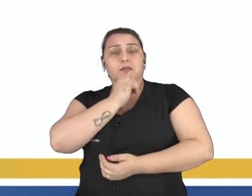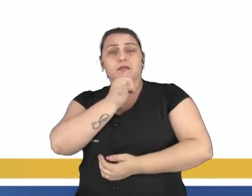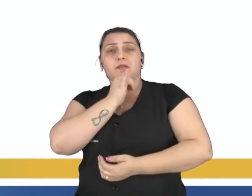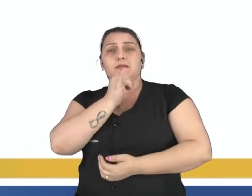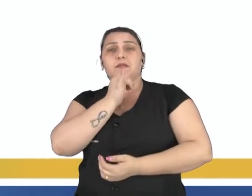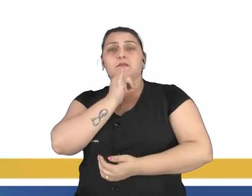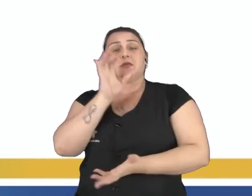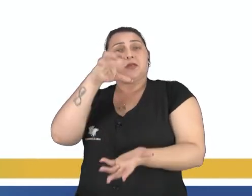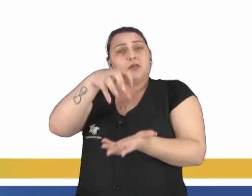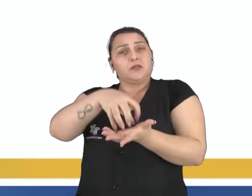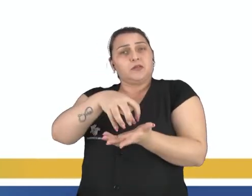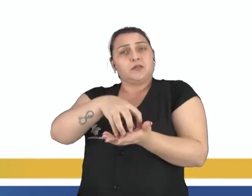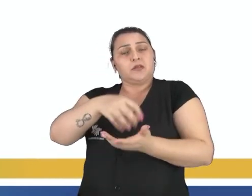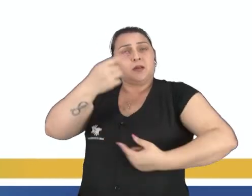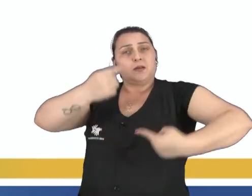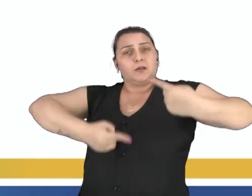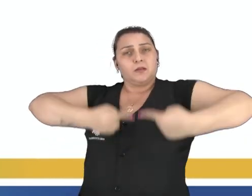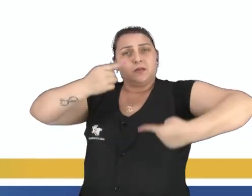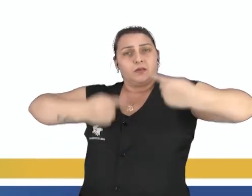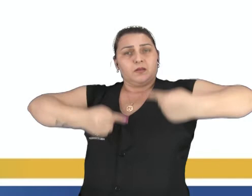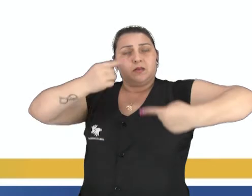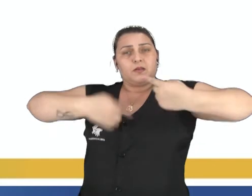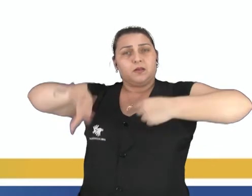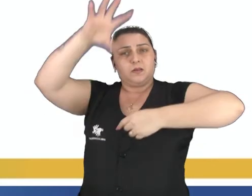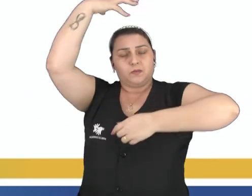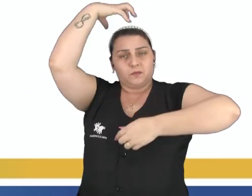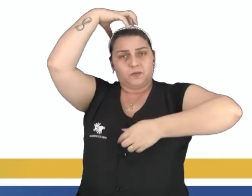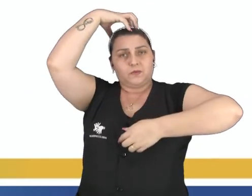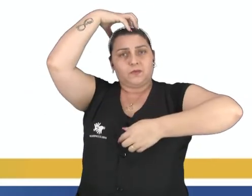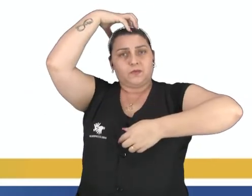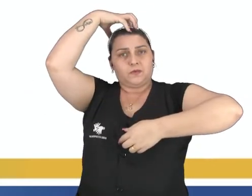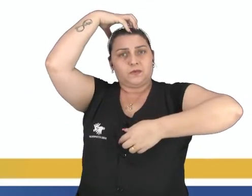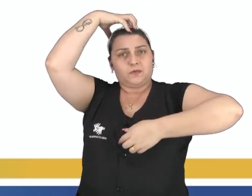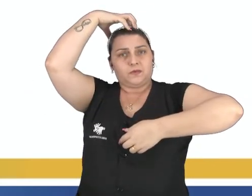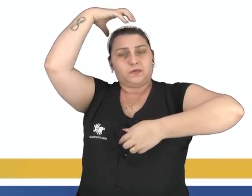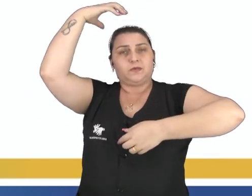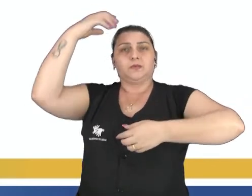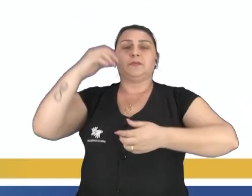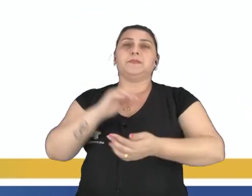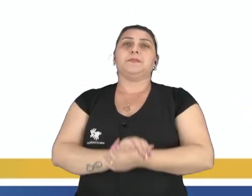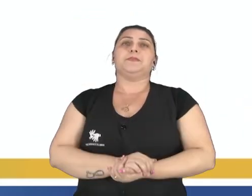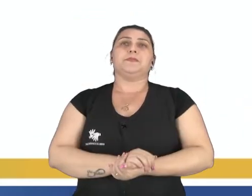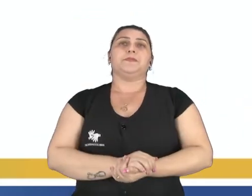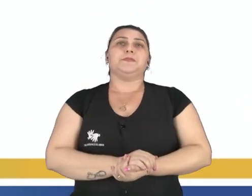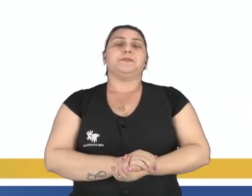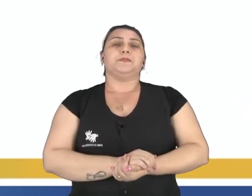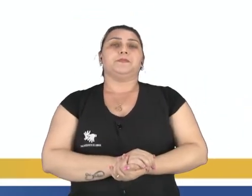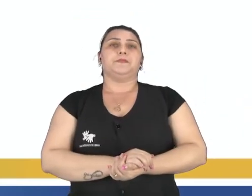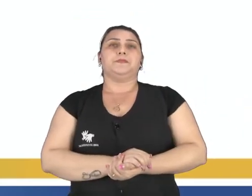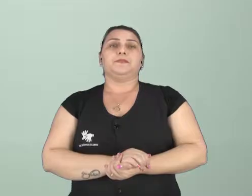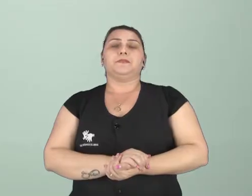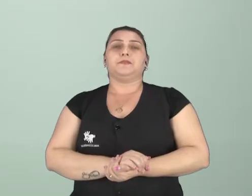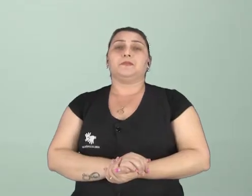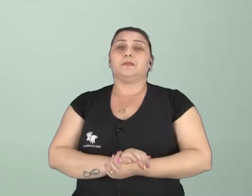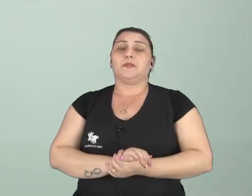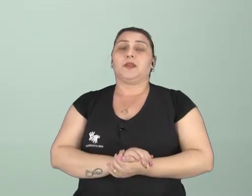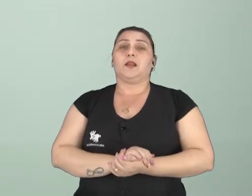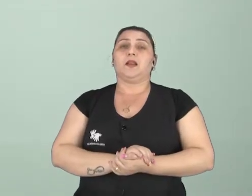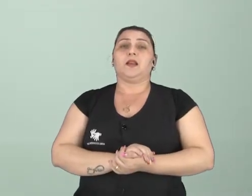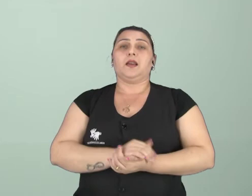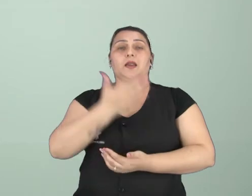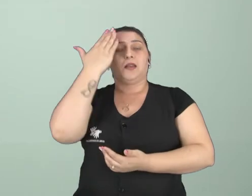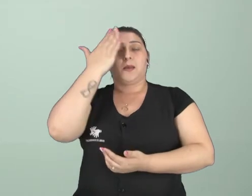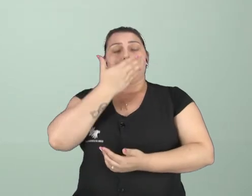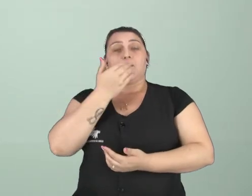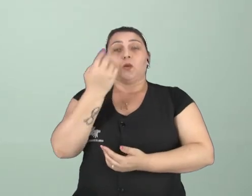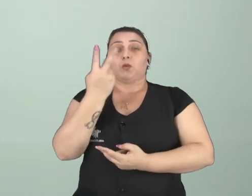de centralização política, monárquica e absolutista. Certo? Então, é isso. Para a gente compreender